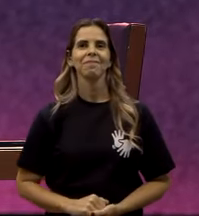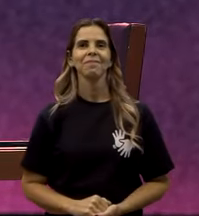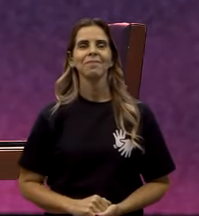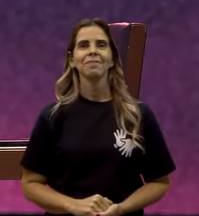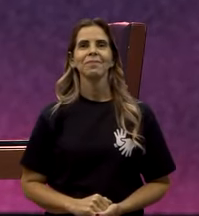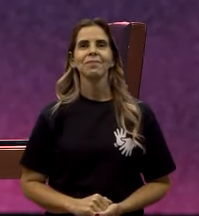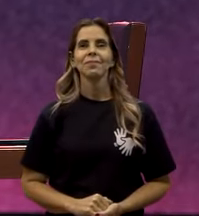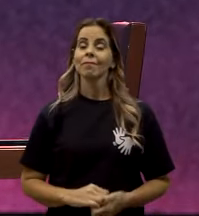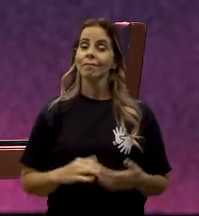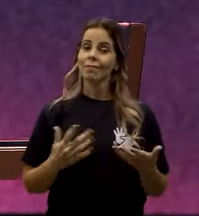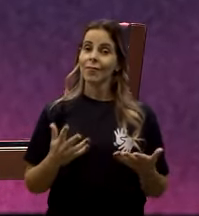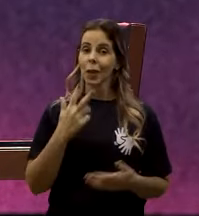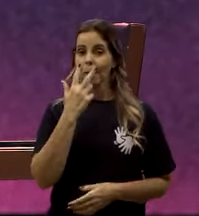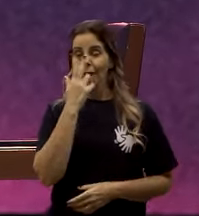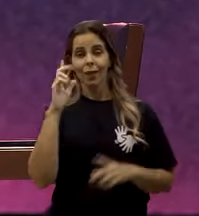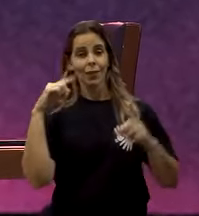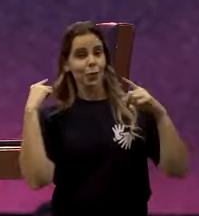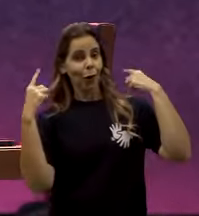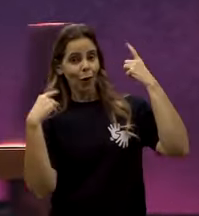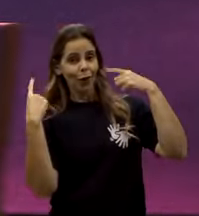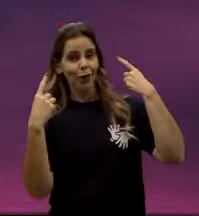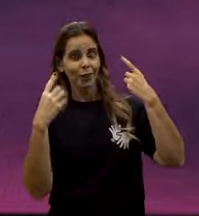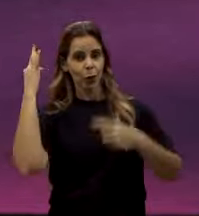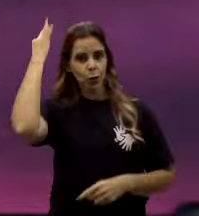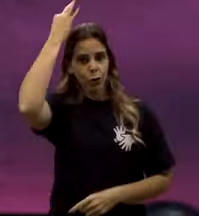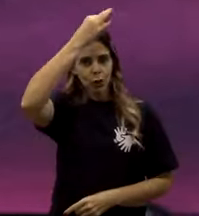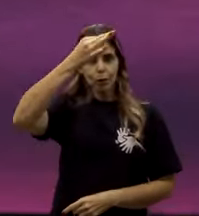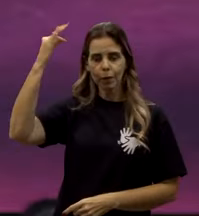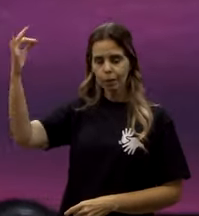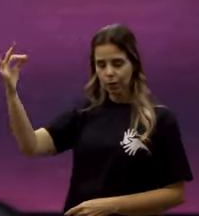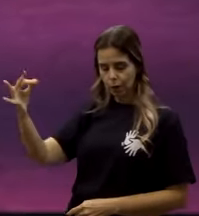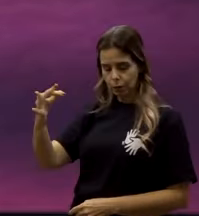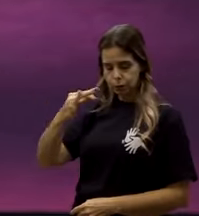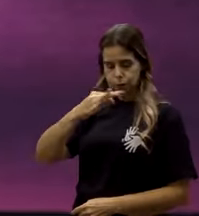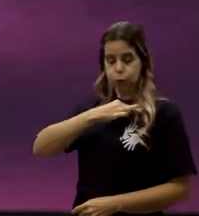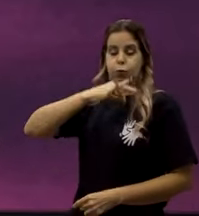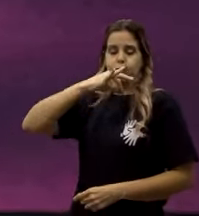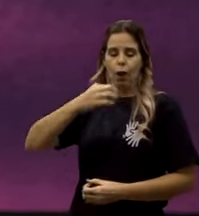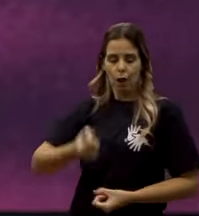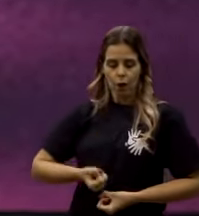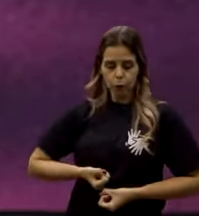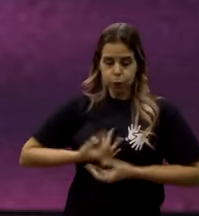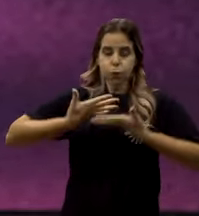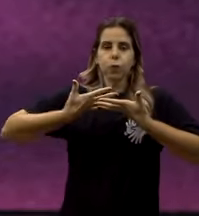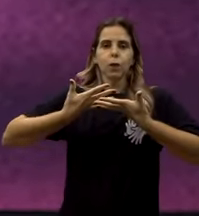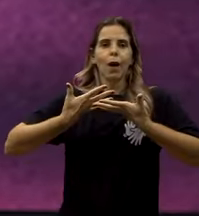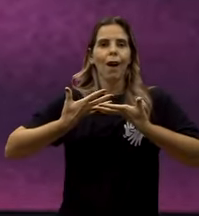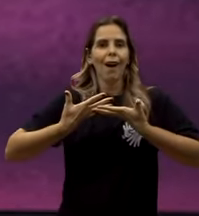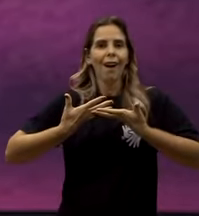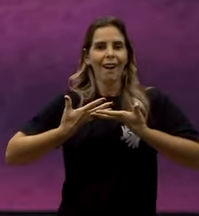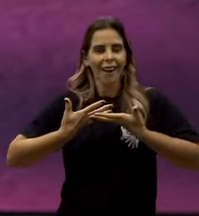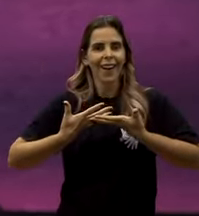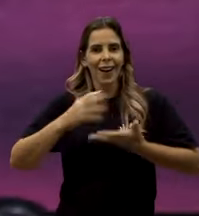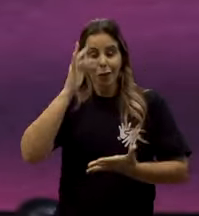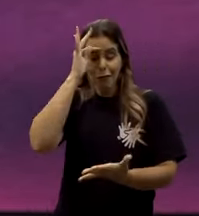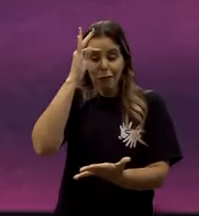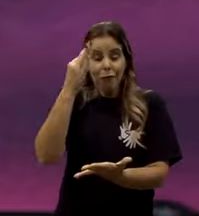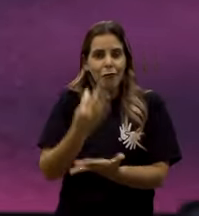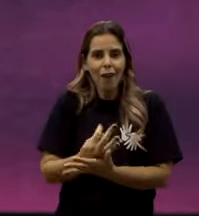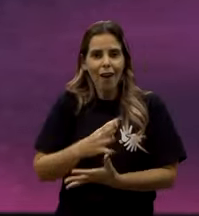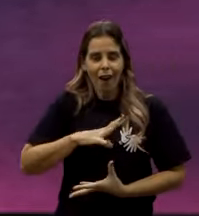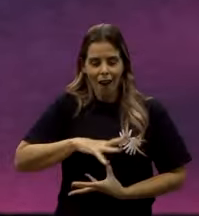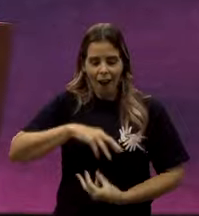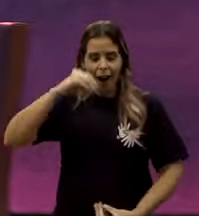e olha que louco isso o espírito santo vem preenche todo vazio pela fé na nossa alma